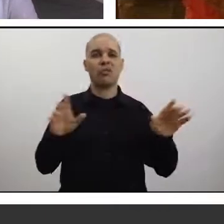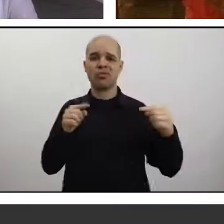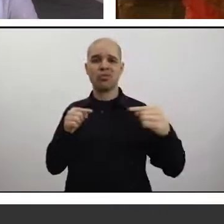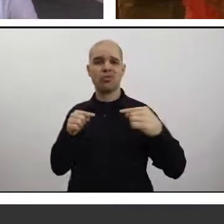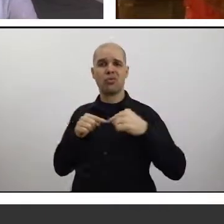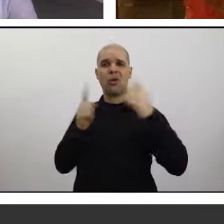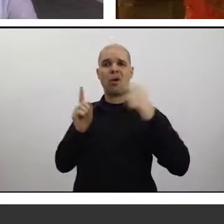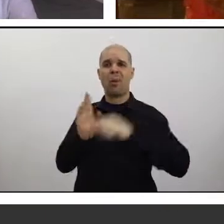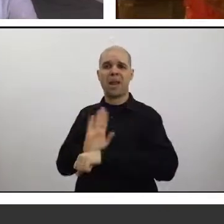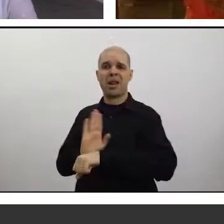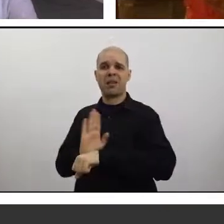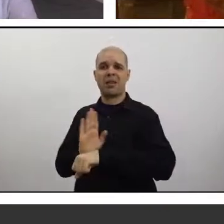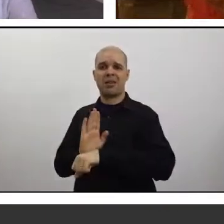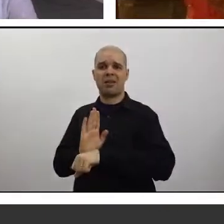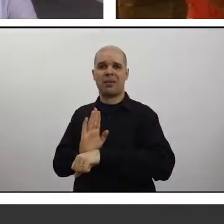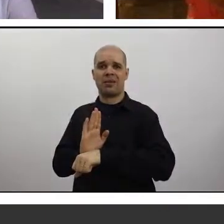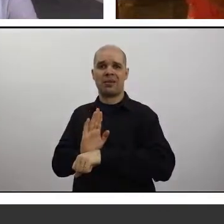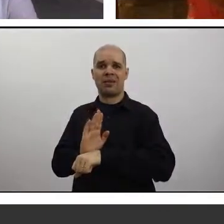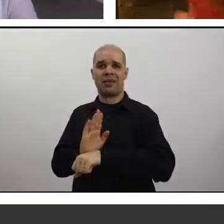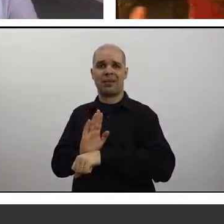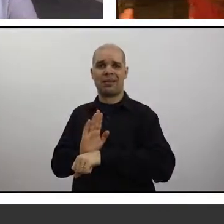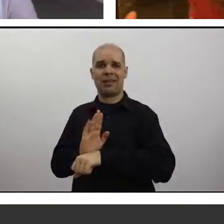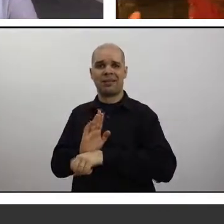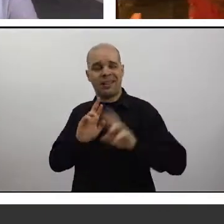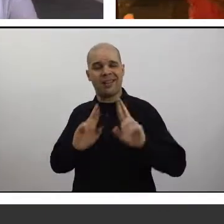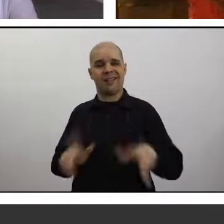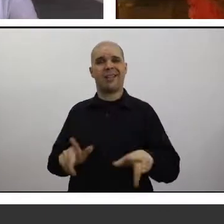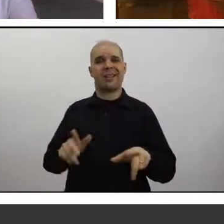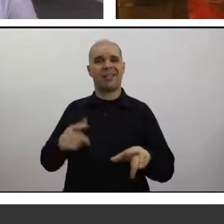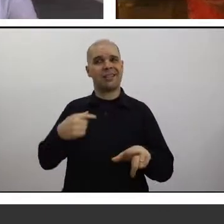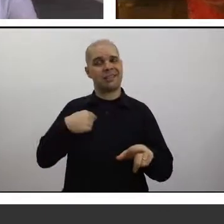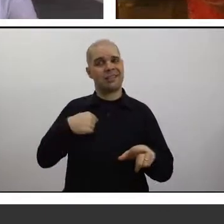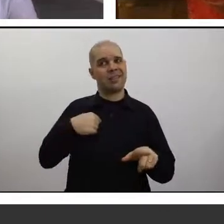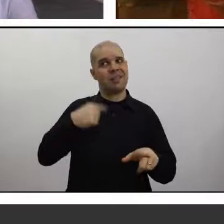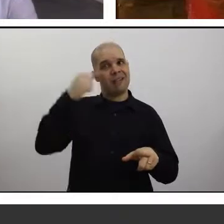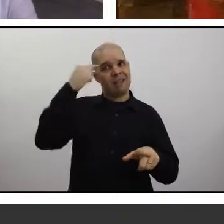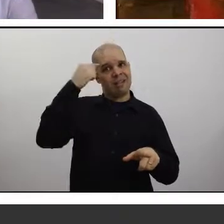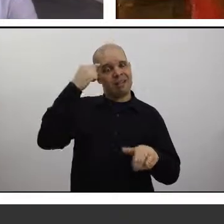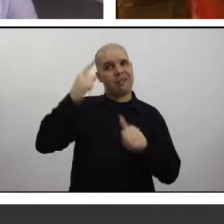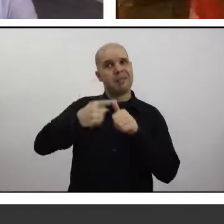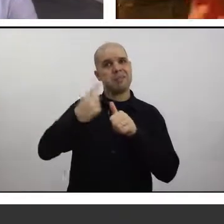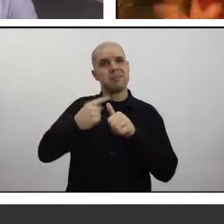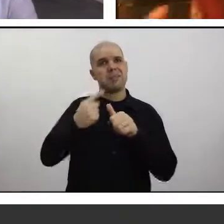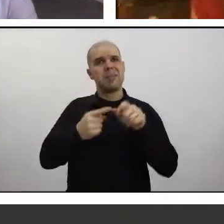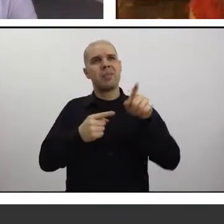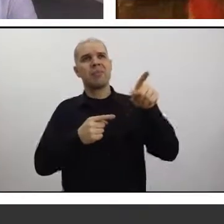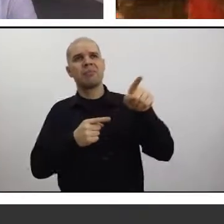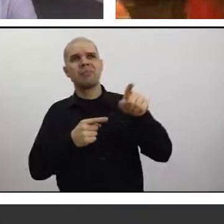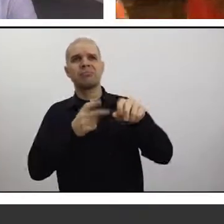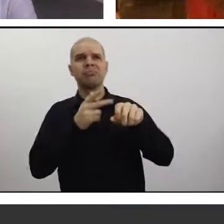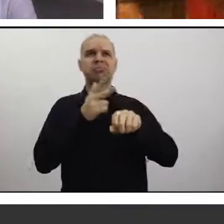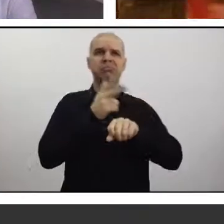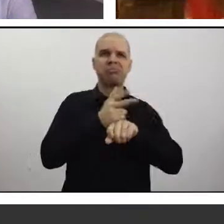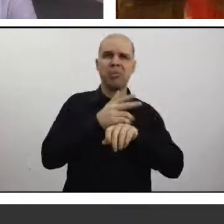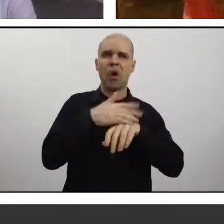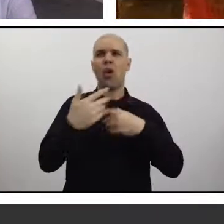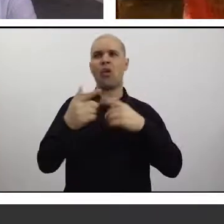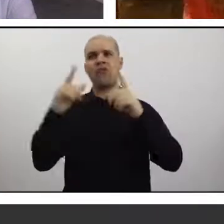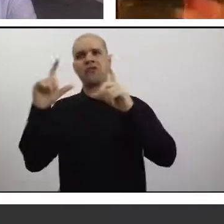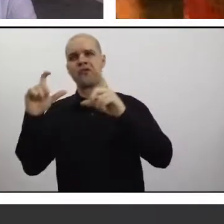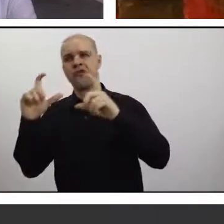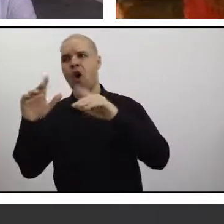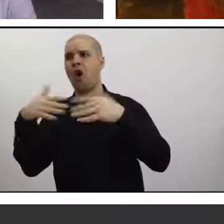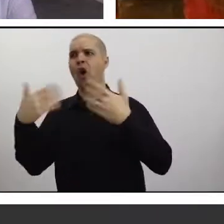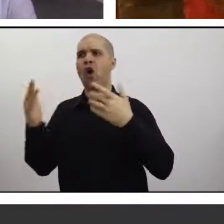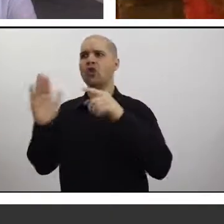projeto e não um plano de carreira, né? Então, na verdade, eu estou sempre no lugar. Eu me considero uma pessoa que está